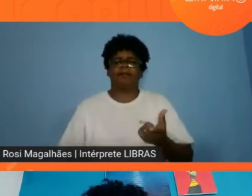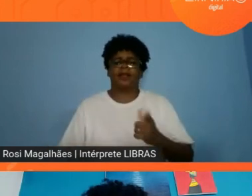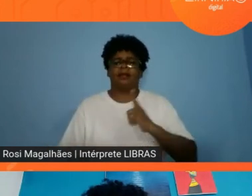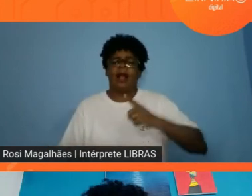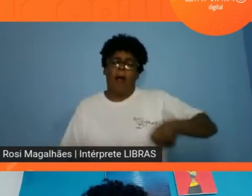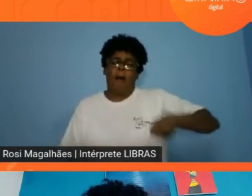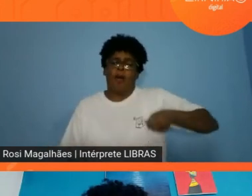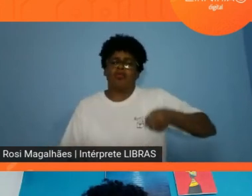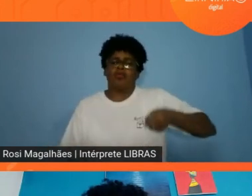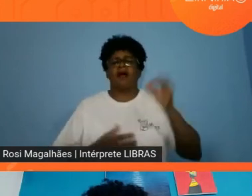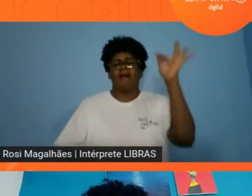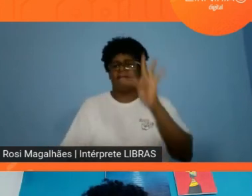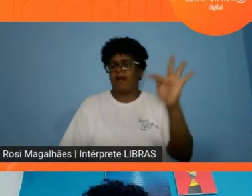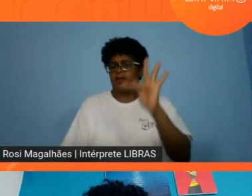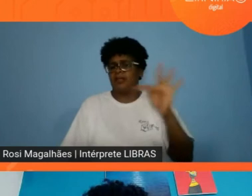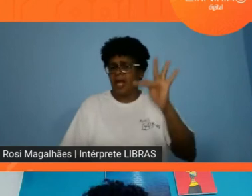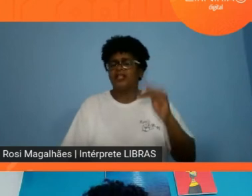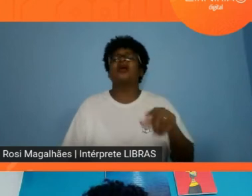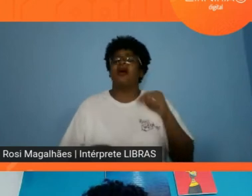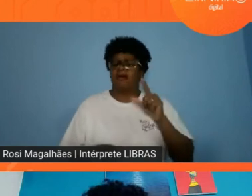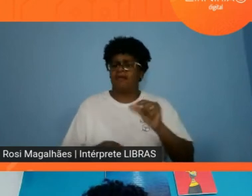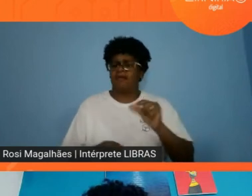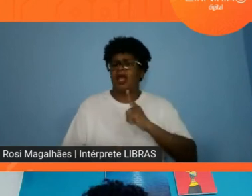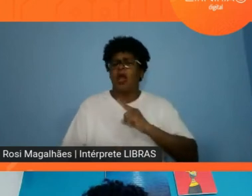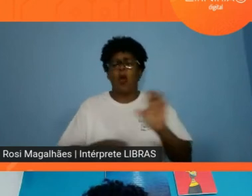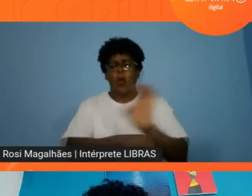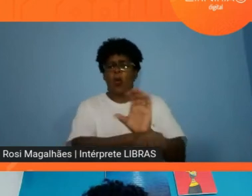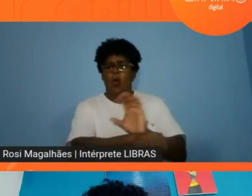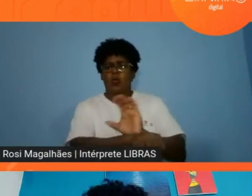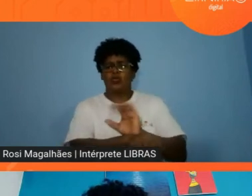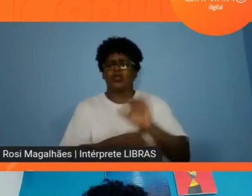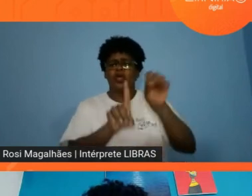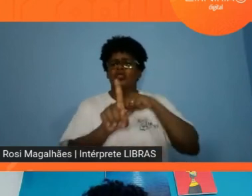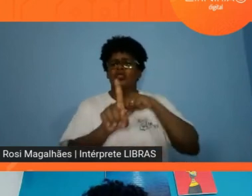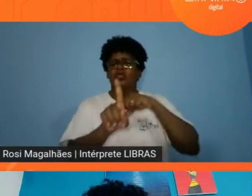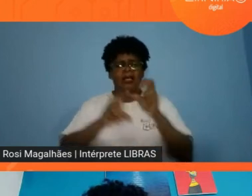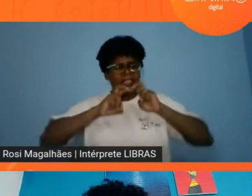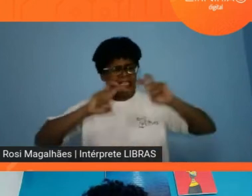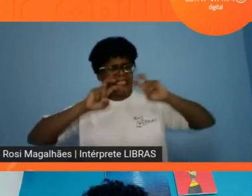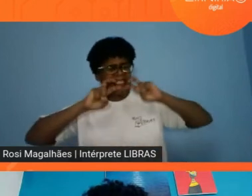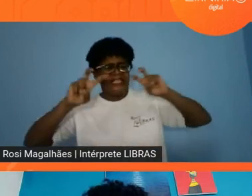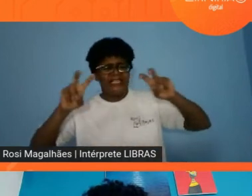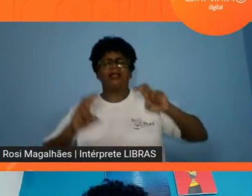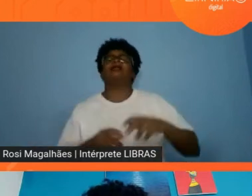aí todo o resto do curso. Também sou ativista social, milito aí na questão racial na cidade de São José dos